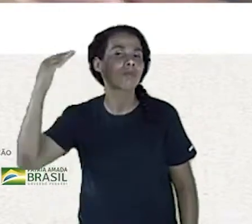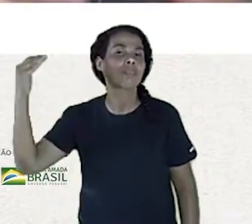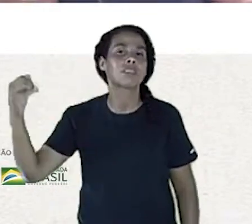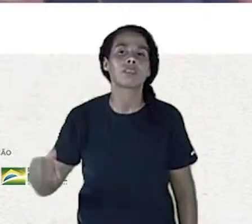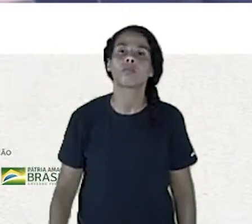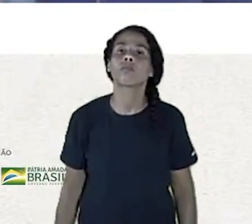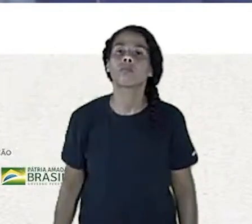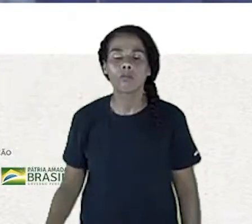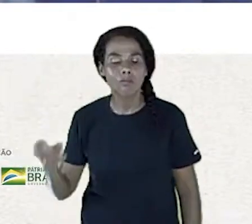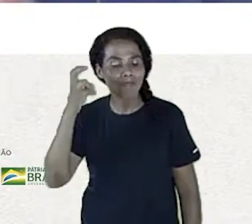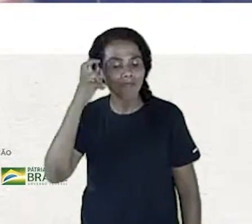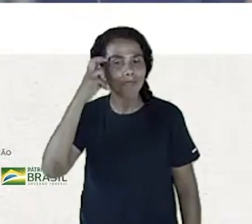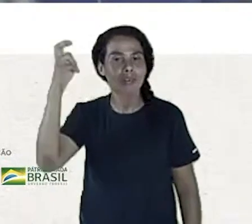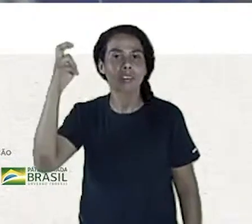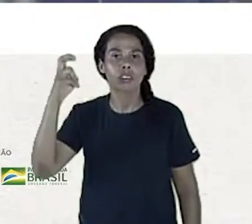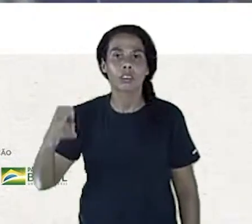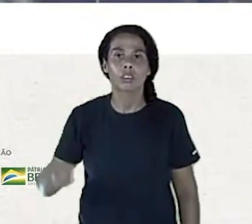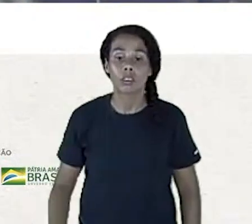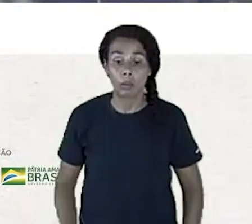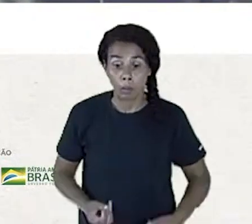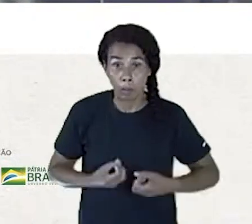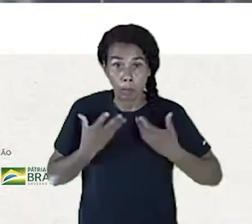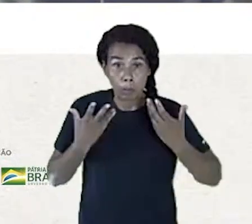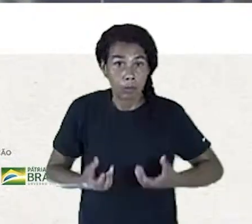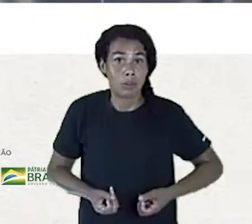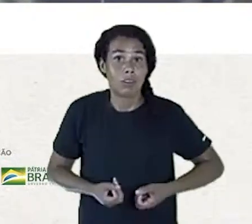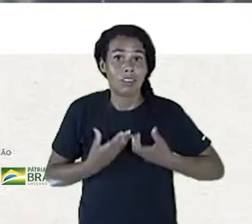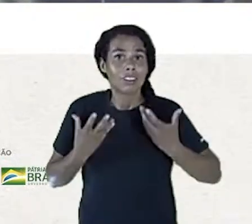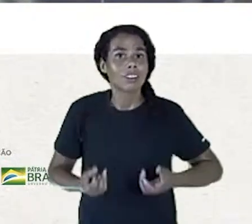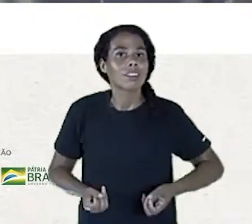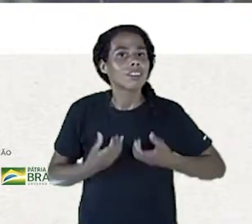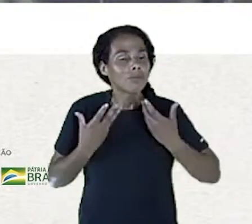E dentro da poética toda, né, do que